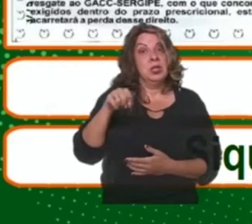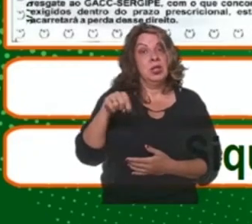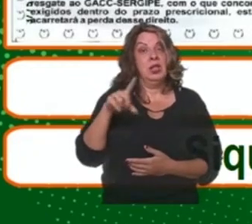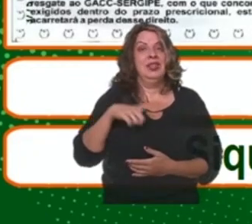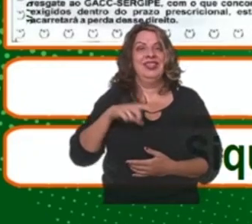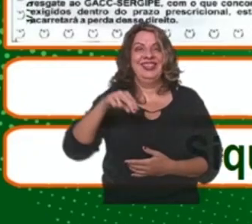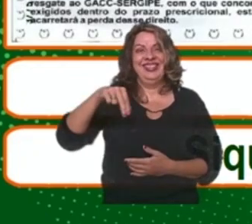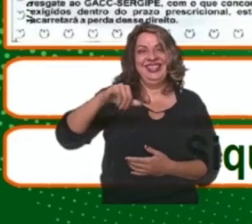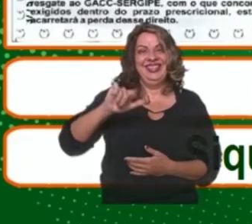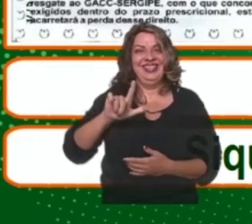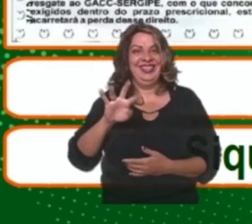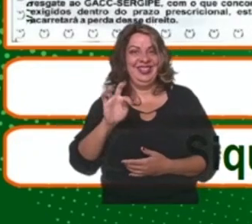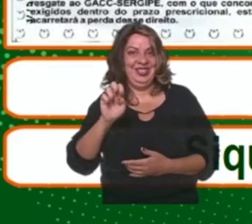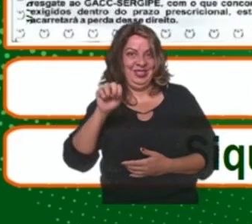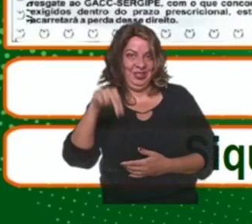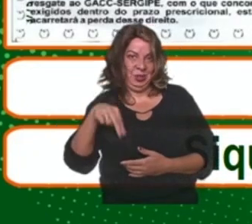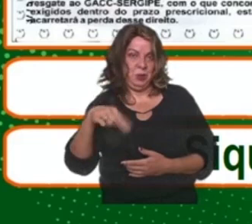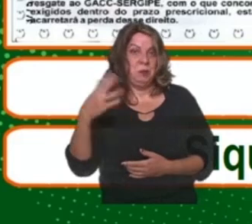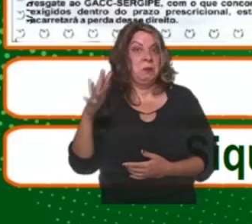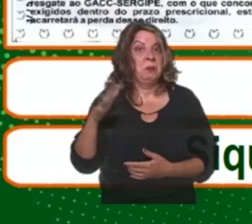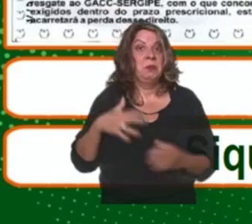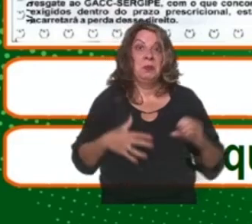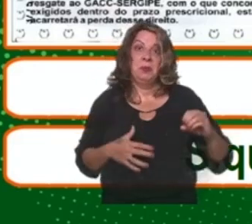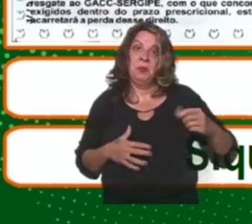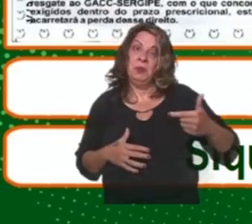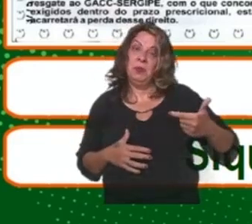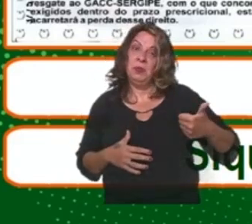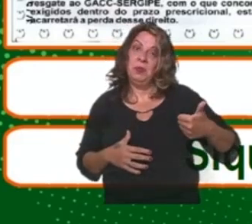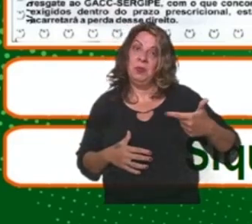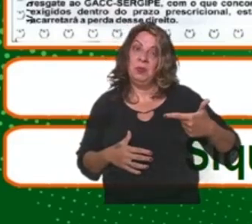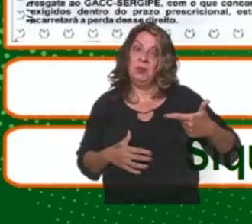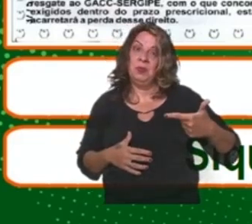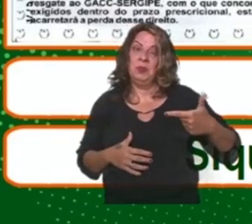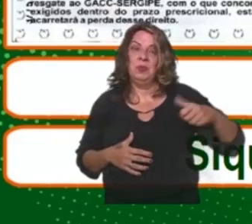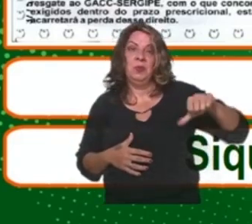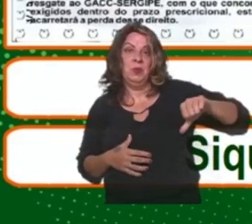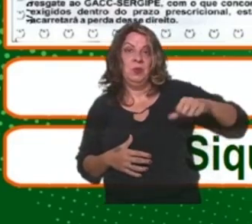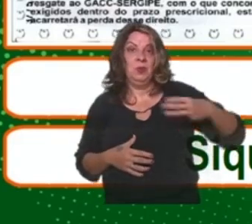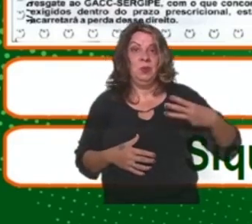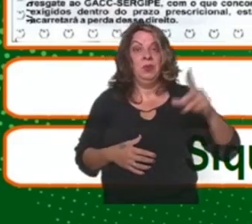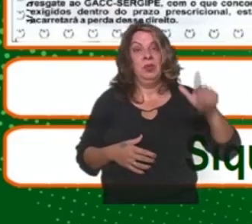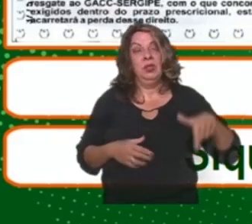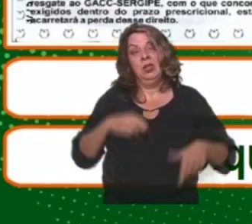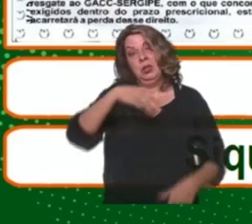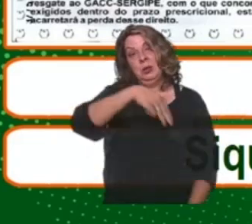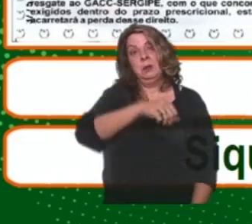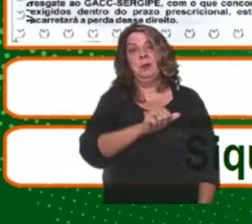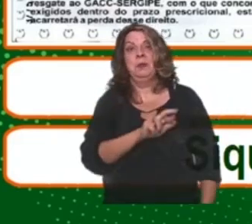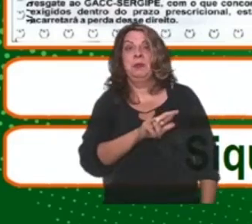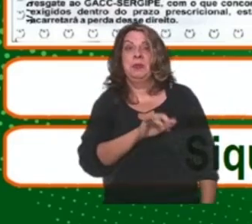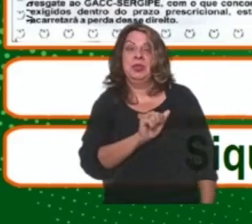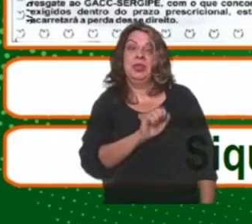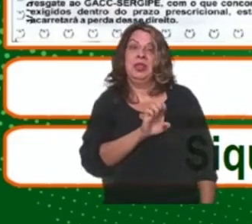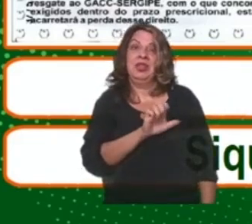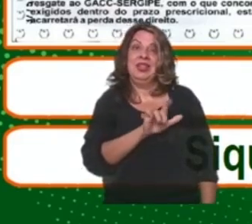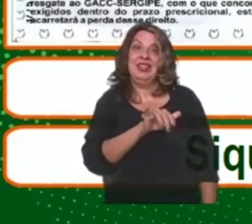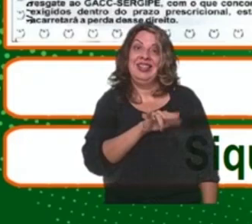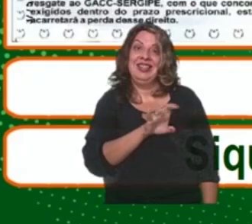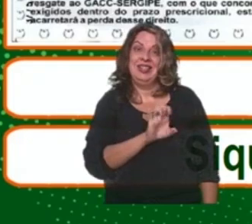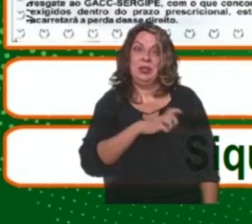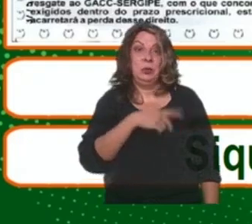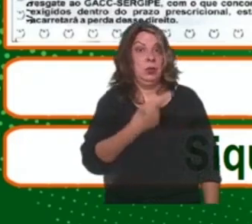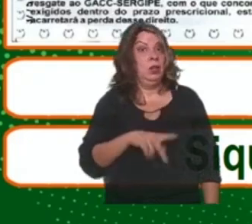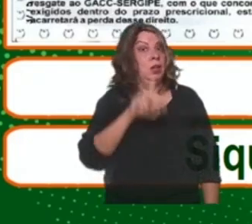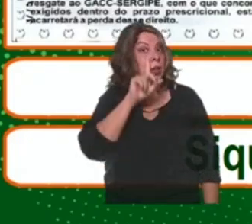Regional Lagarto, parabéns. 021293, numeração da Maria Eliane Santos de Paula, moradora aqui de